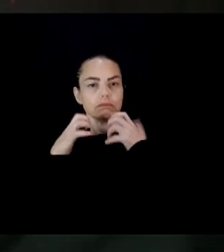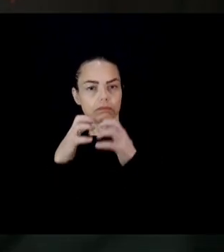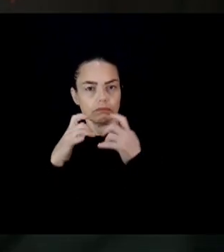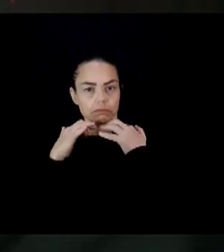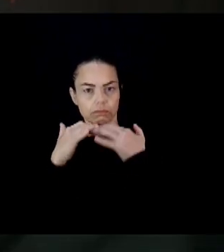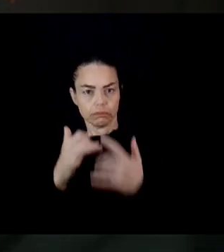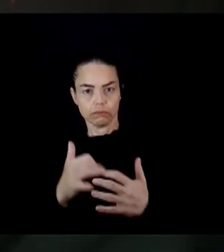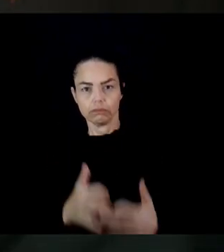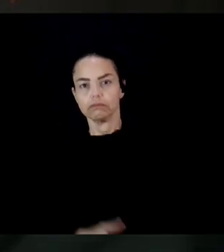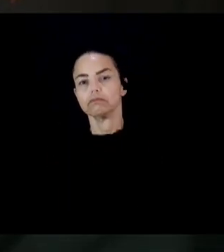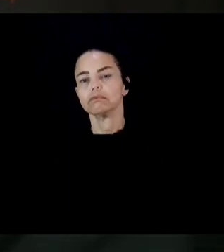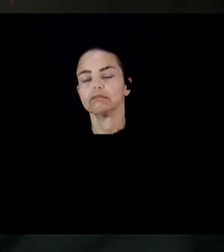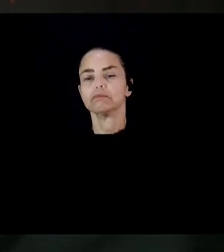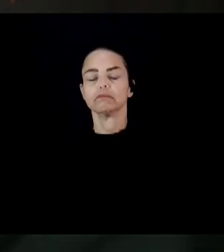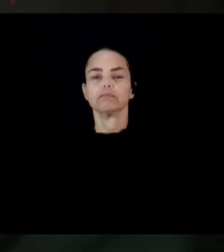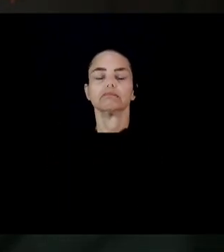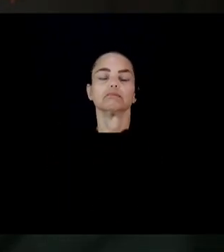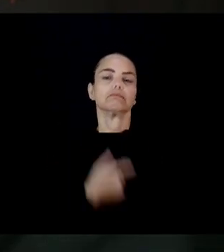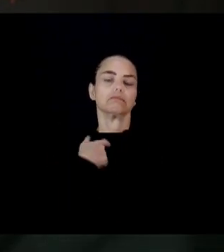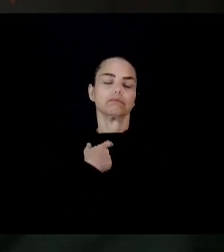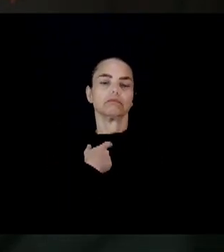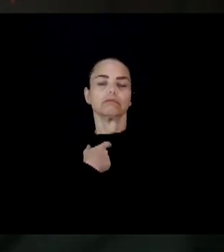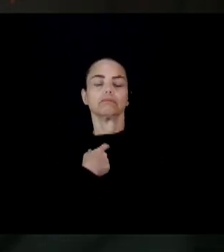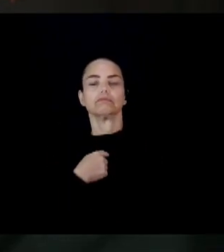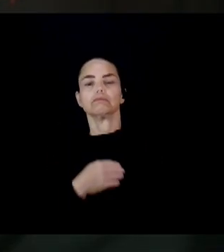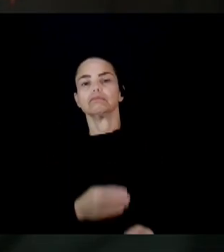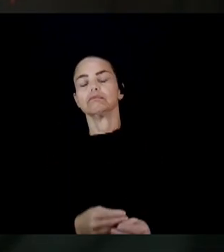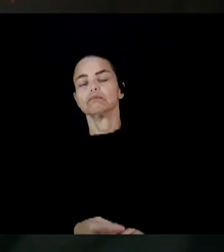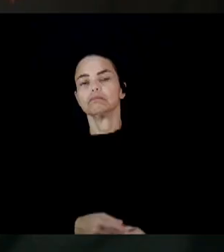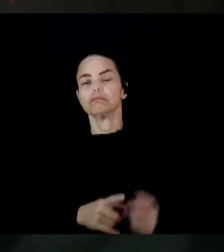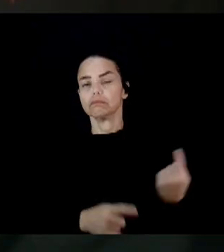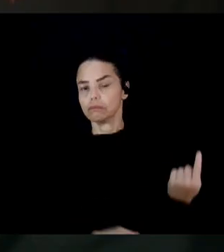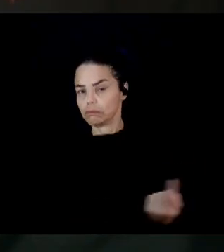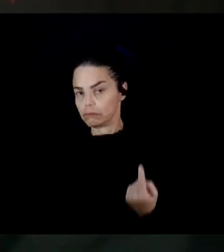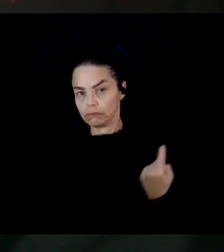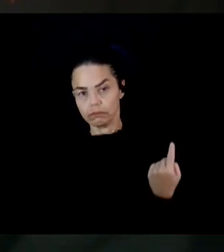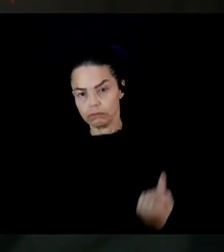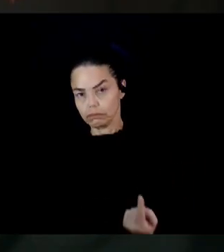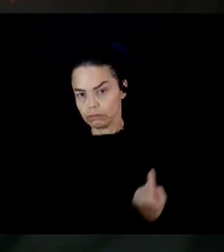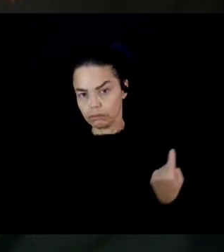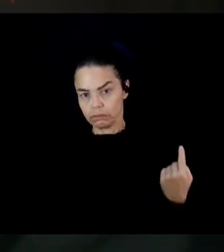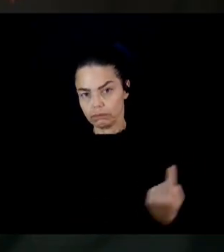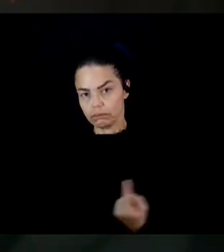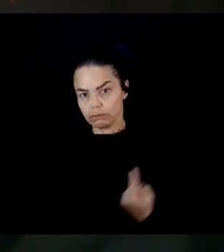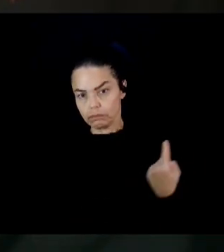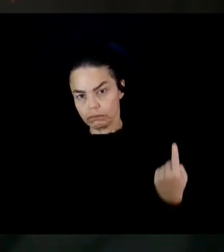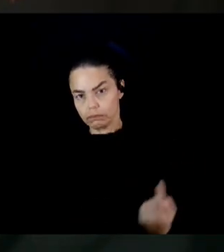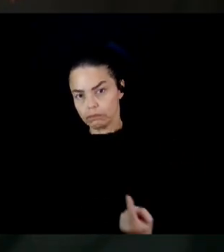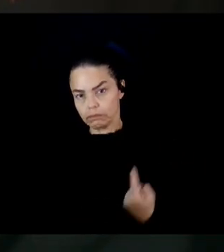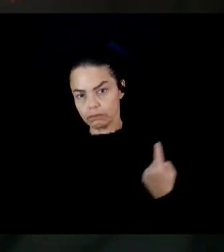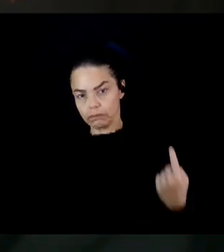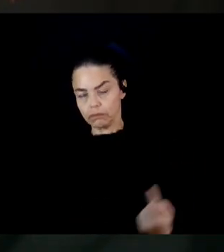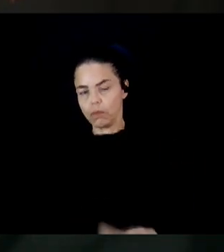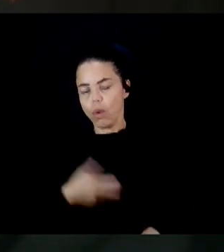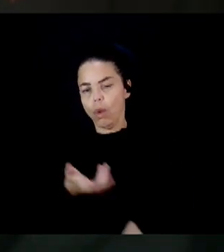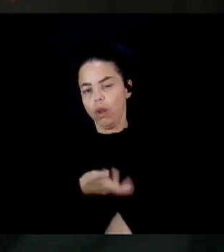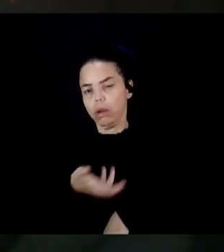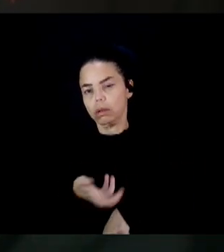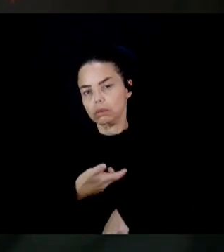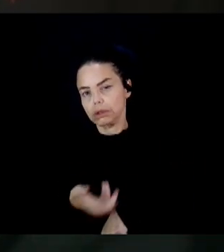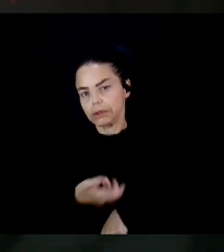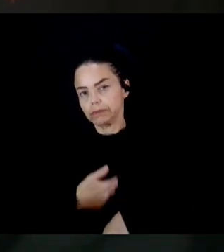neuroplasticidade, né? E se a gente para analisar, o isolamento social, ele pode acelerar a